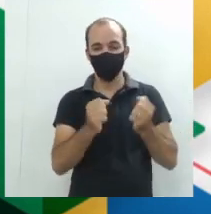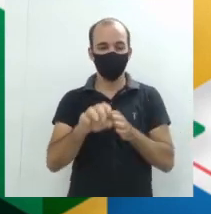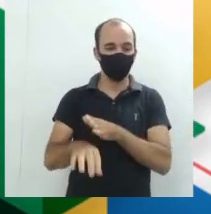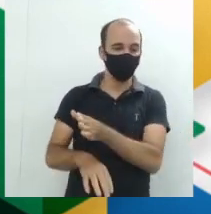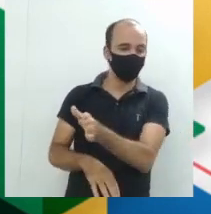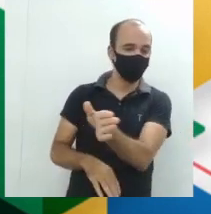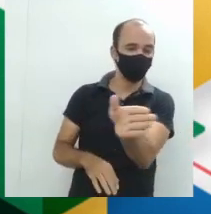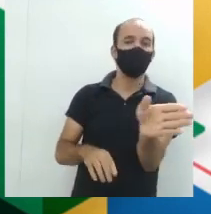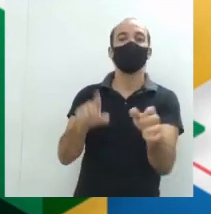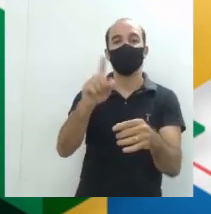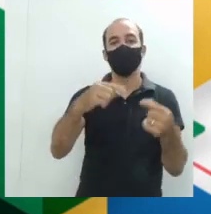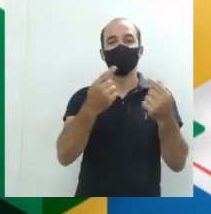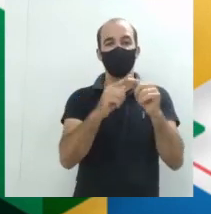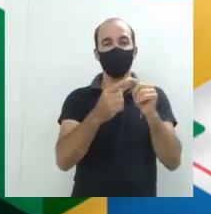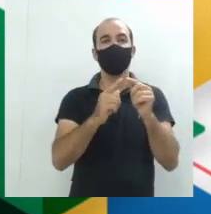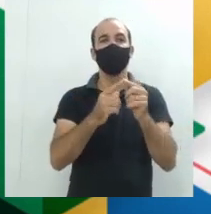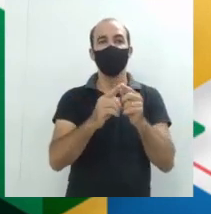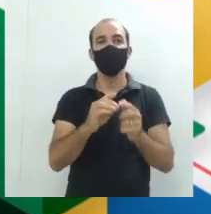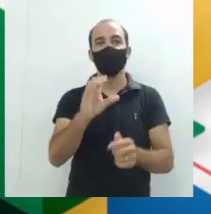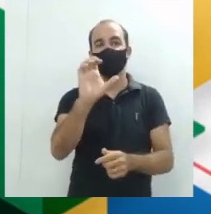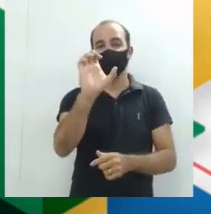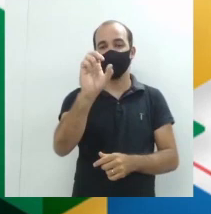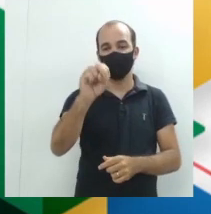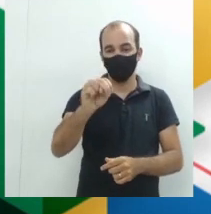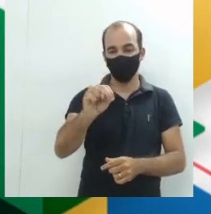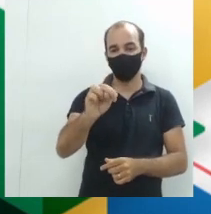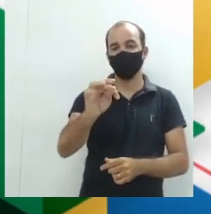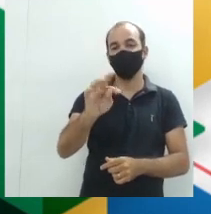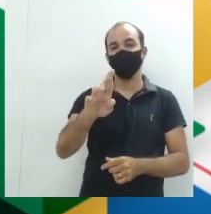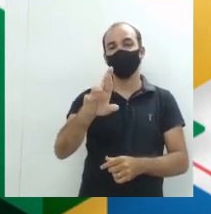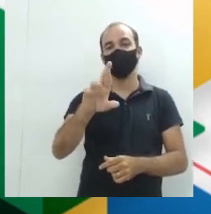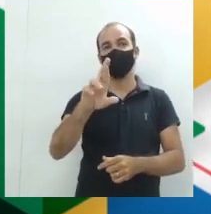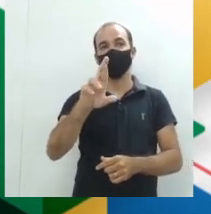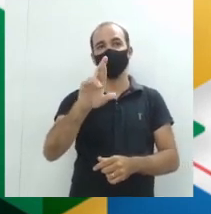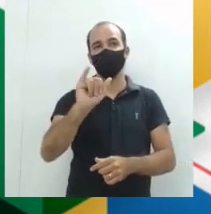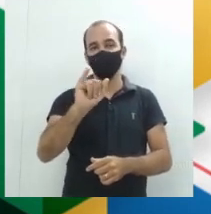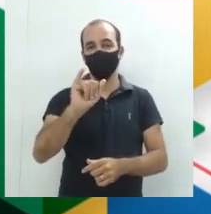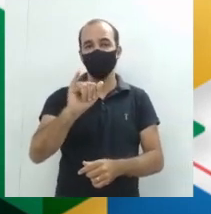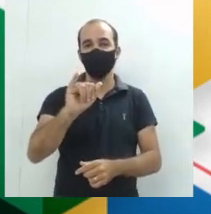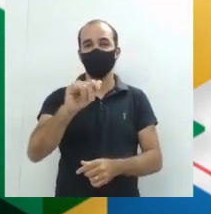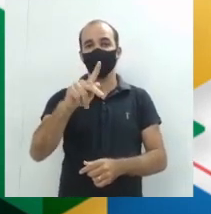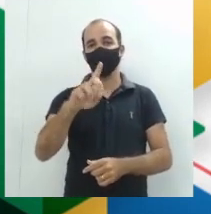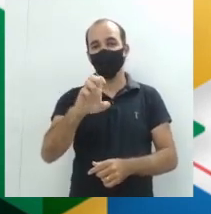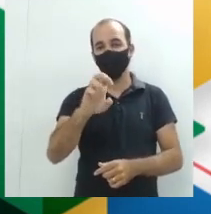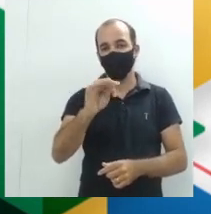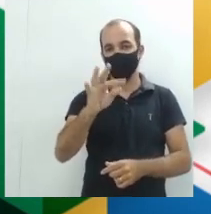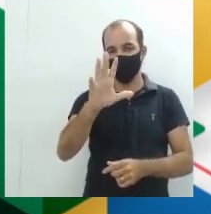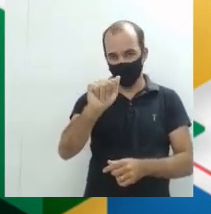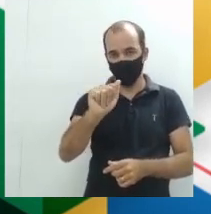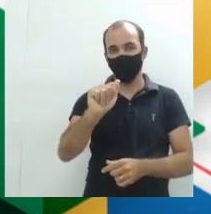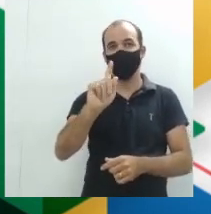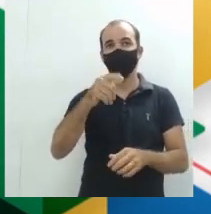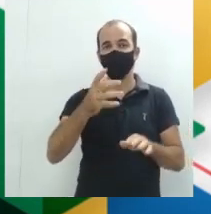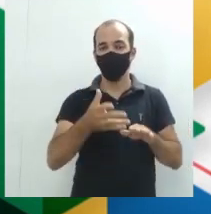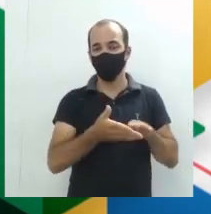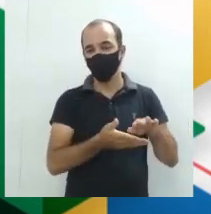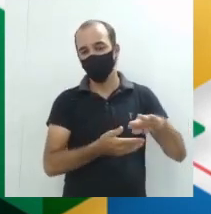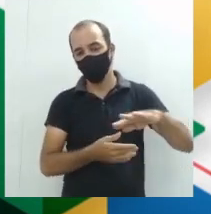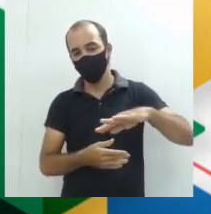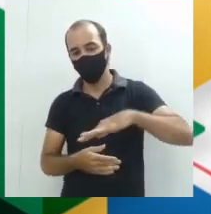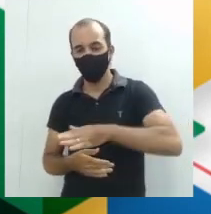aceleração centrípeta em movimentos o quê? Retilíneos. A aceleração centrípeta, ela mede